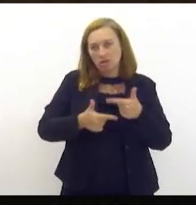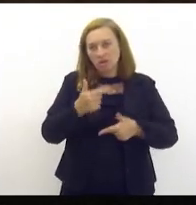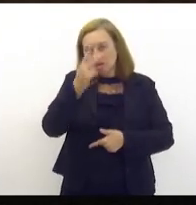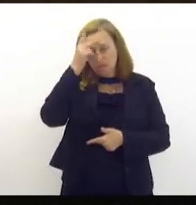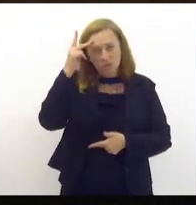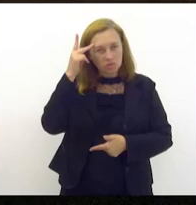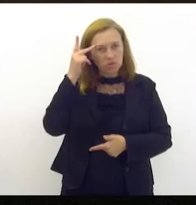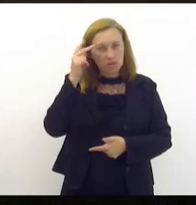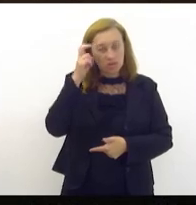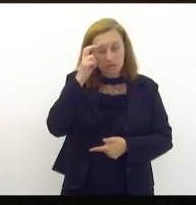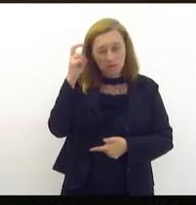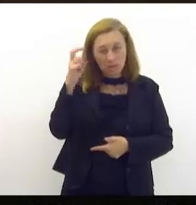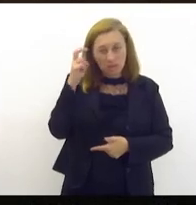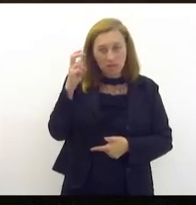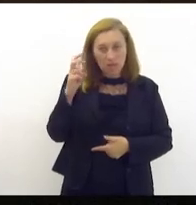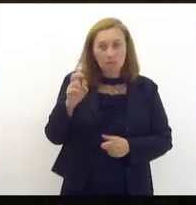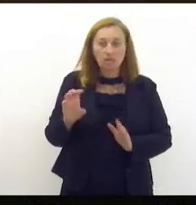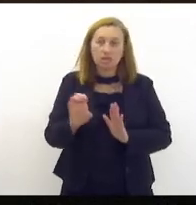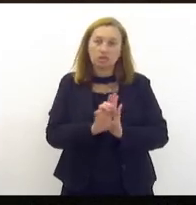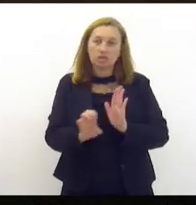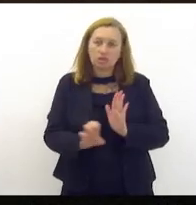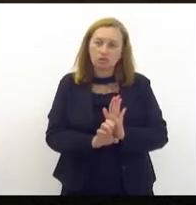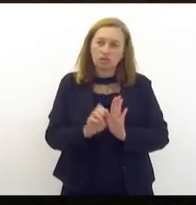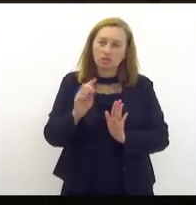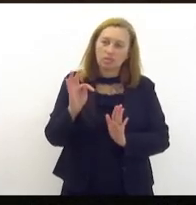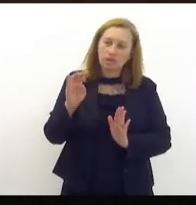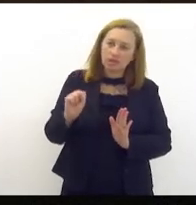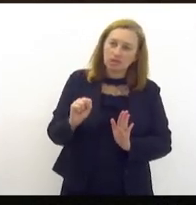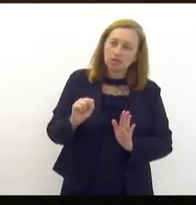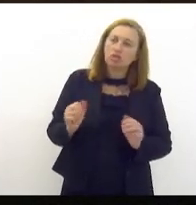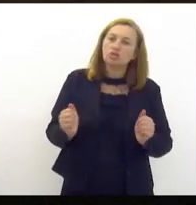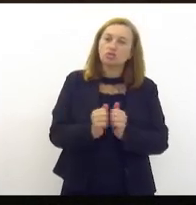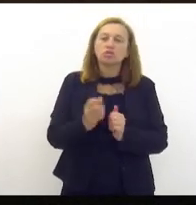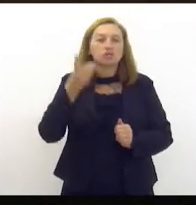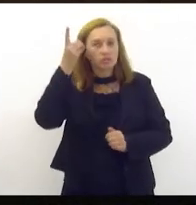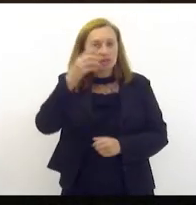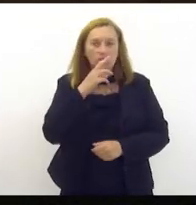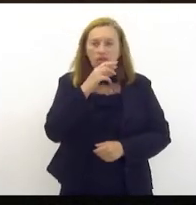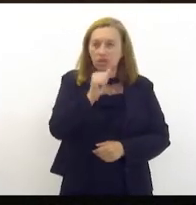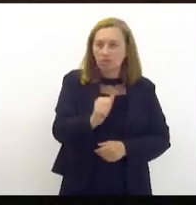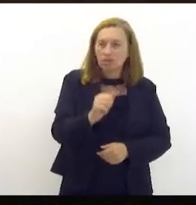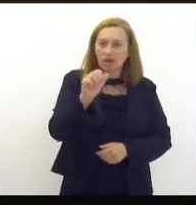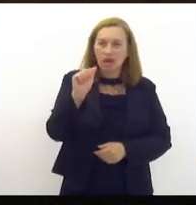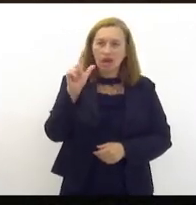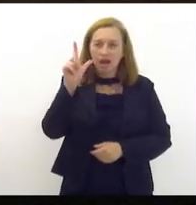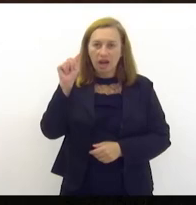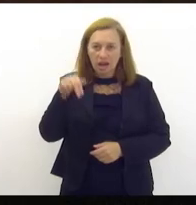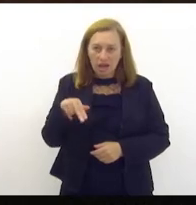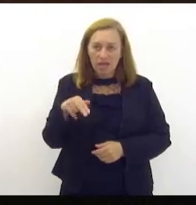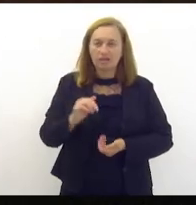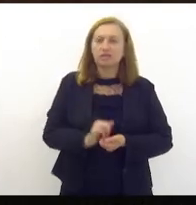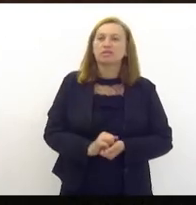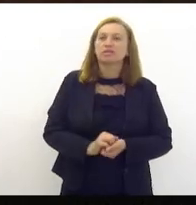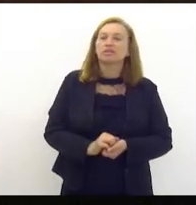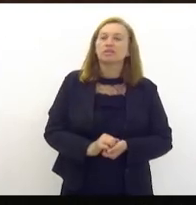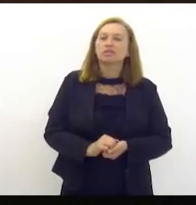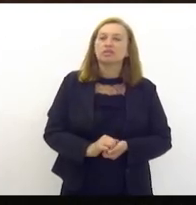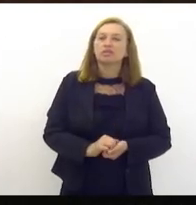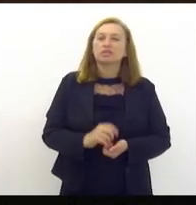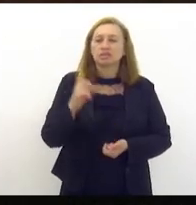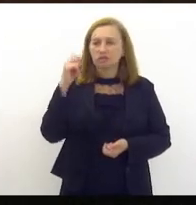especialistas em cima desse estatuto da Blitz, junto com o deputado Alan Lopes, com o deputado Rodrigo Amorim, essa porrinhação, esse